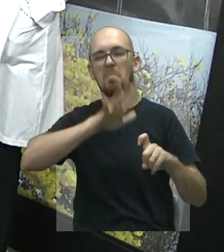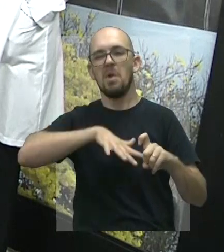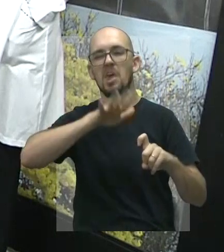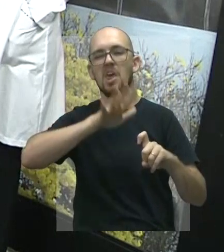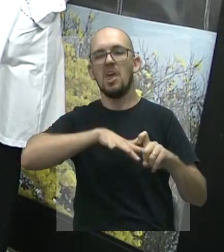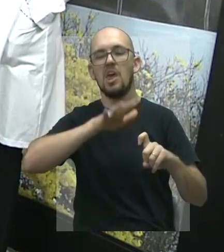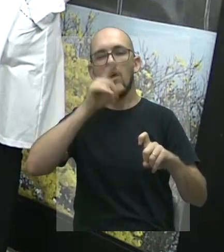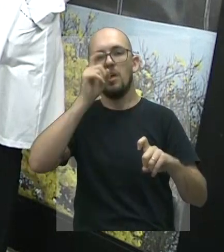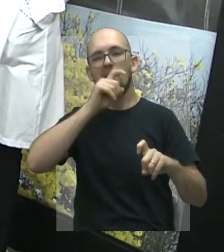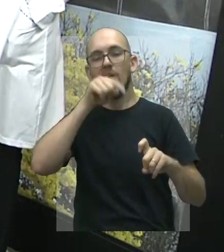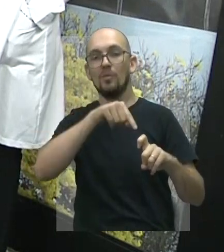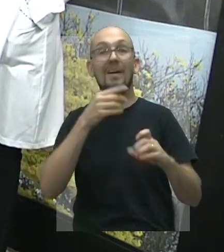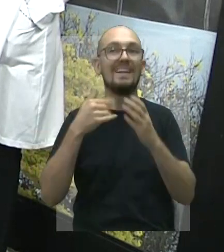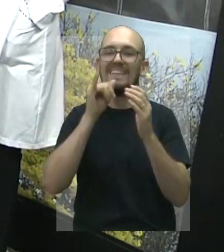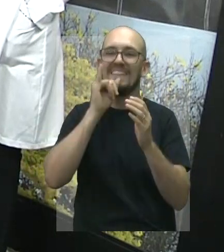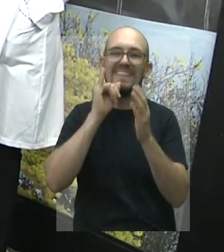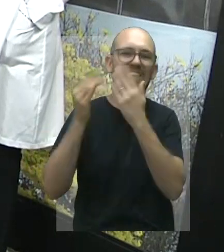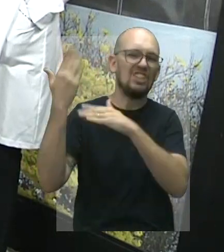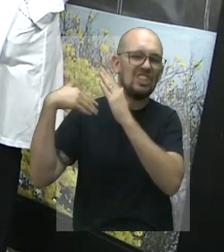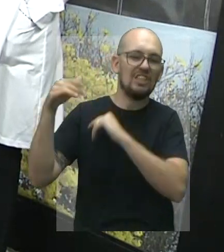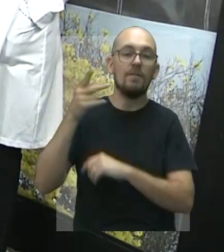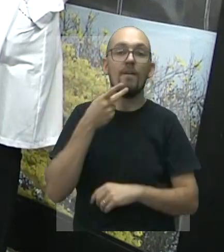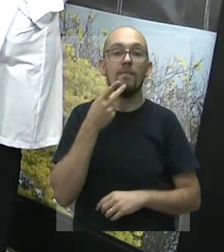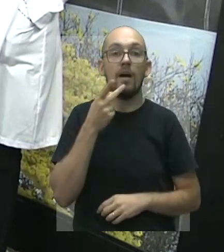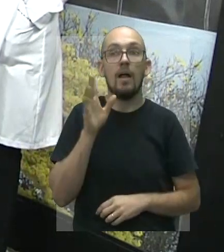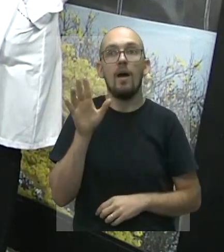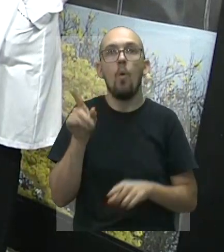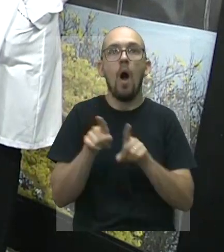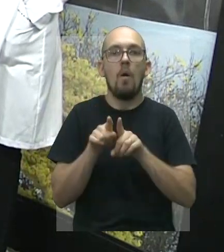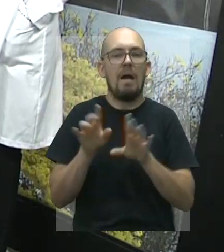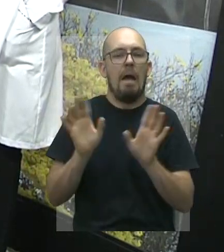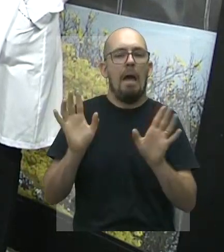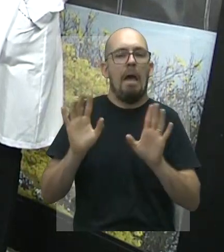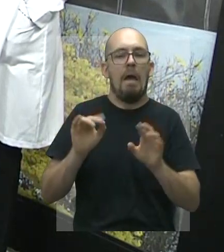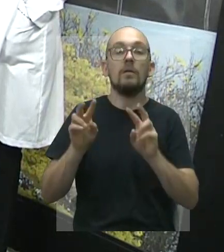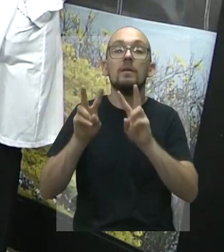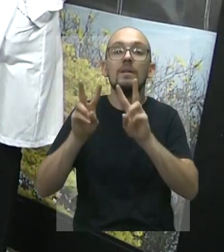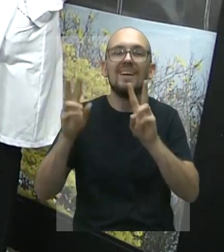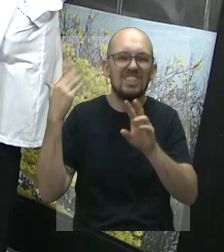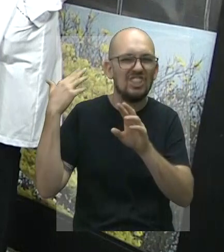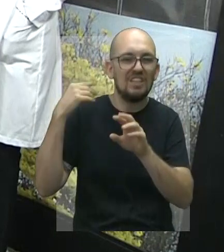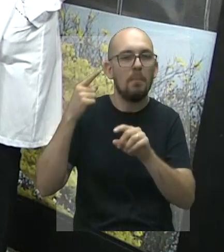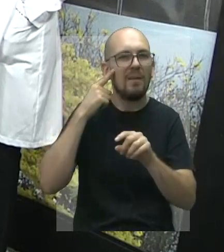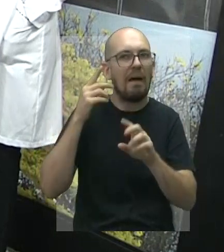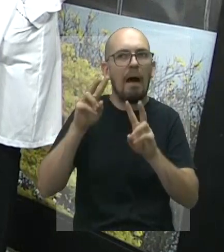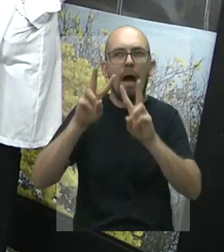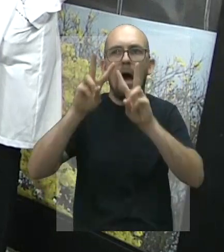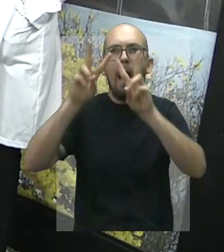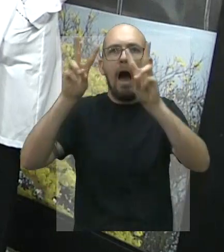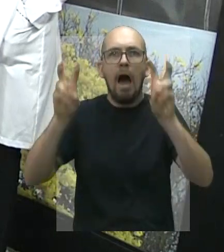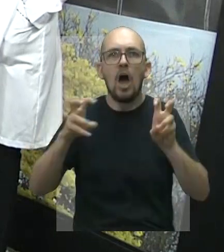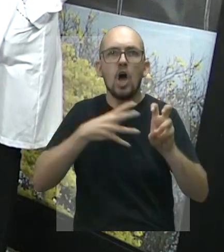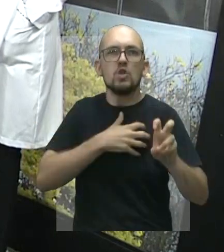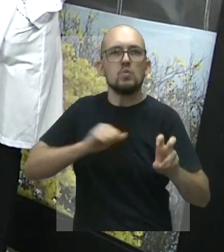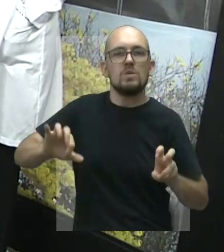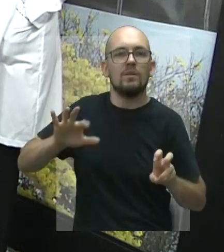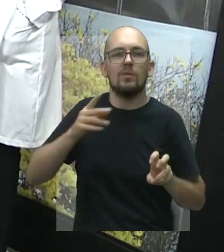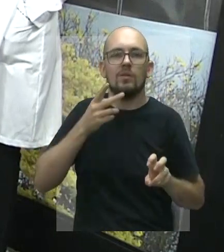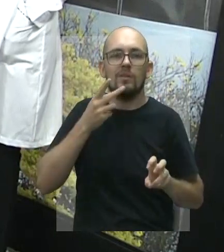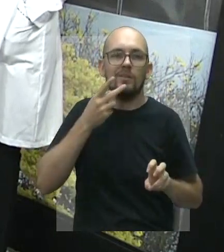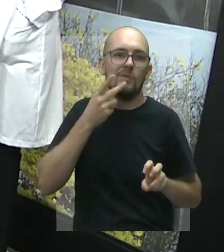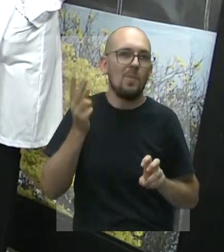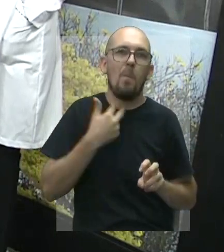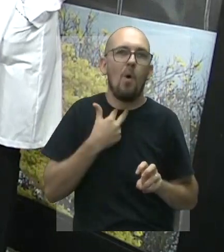E antigamente falava-se que abordar essa questão era algo que incentivava. E isso, de fato, é uma falácia, né,